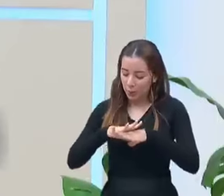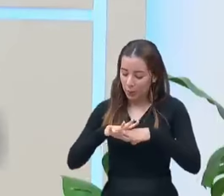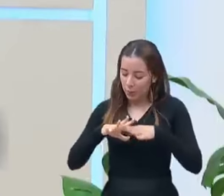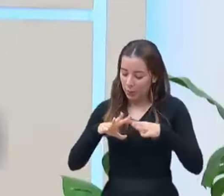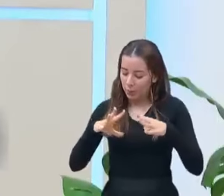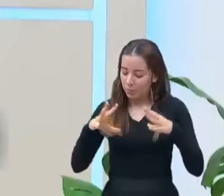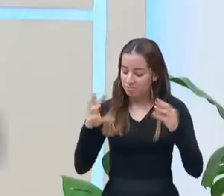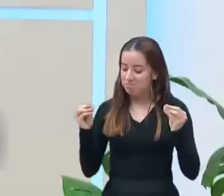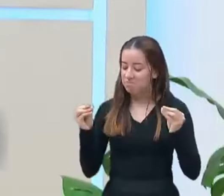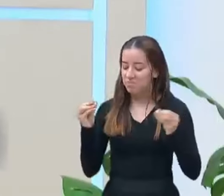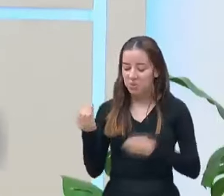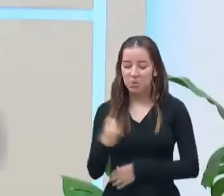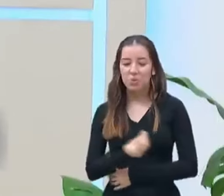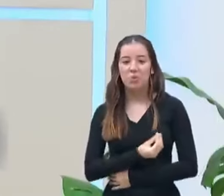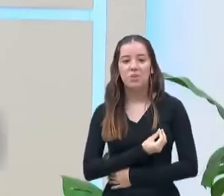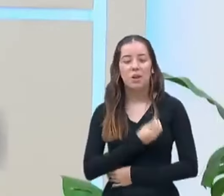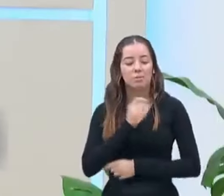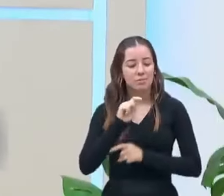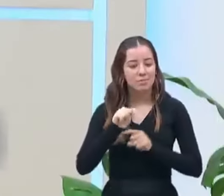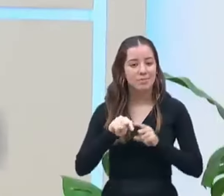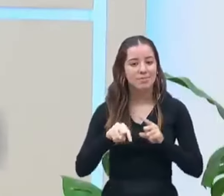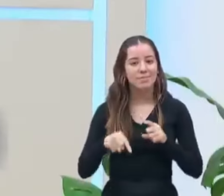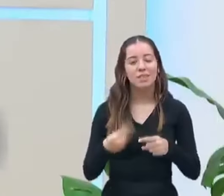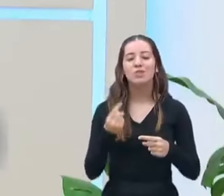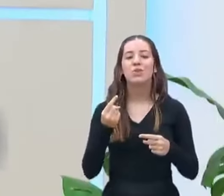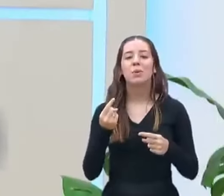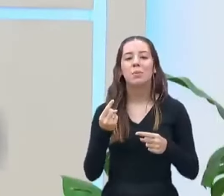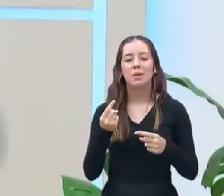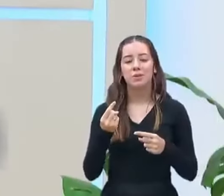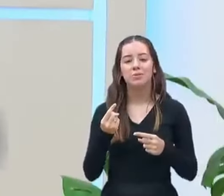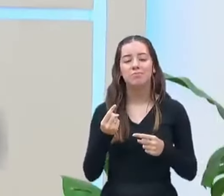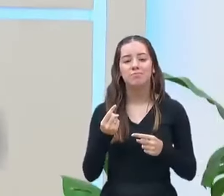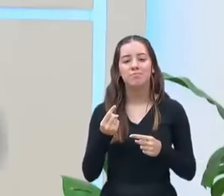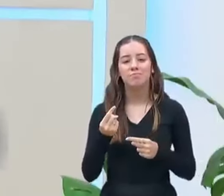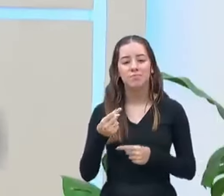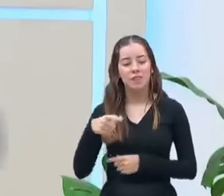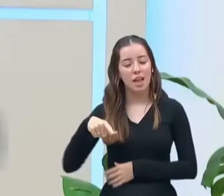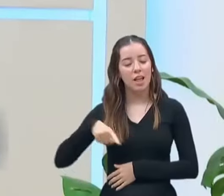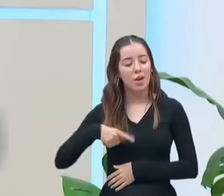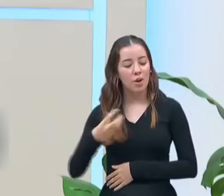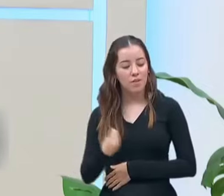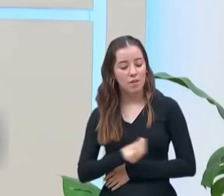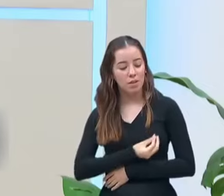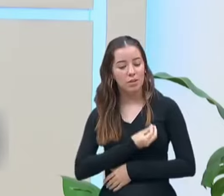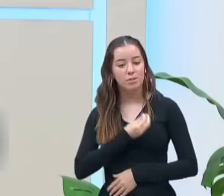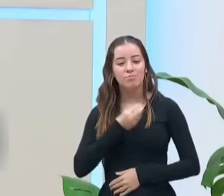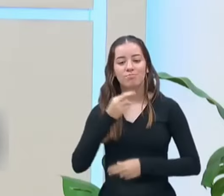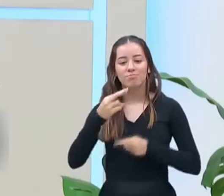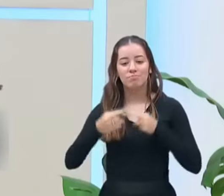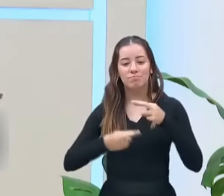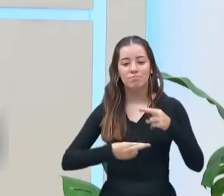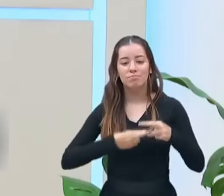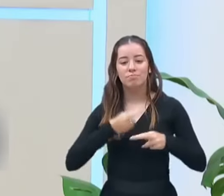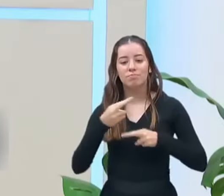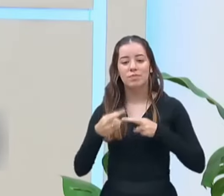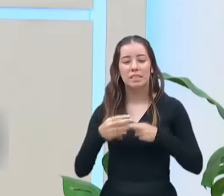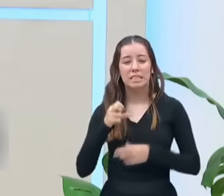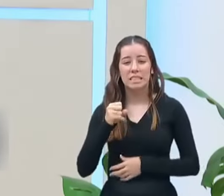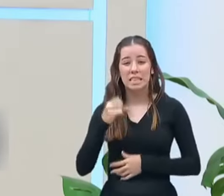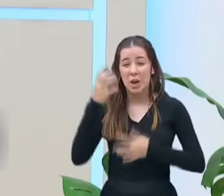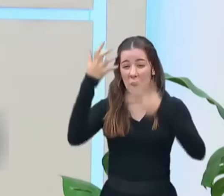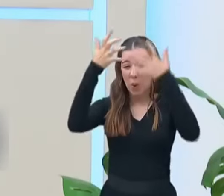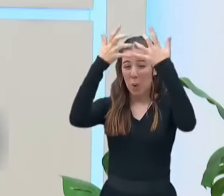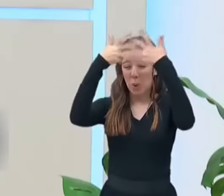você seja transformado, é que você seja regenerado, é que esse ninho da sua